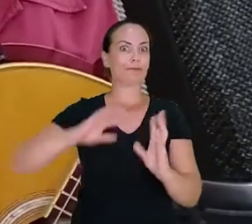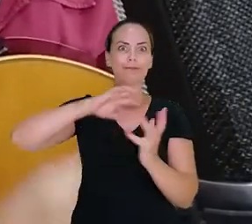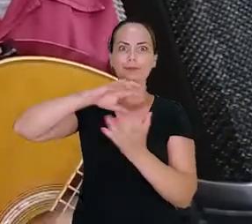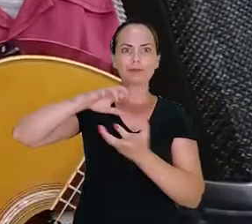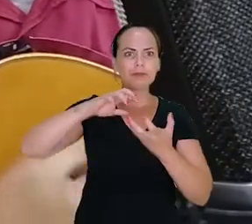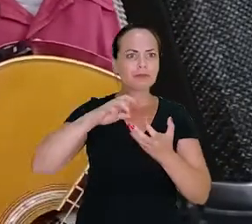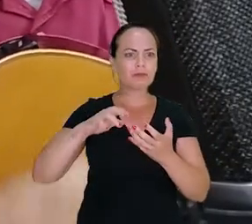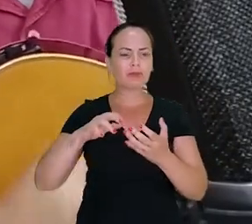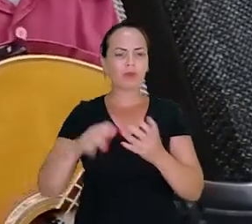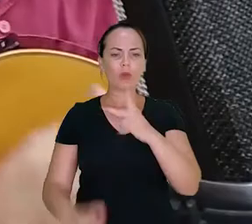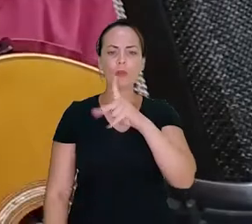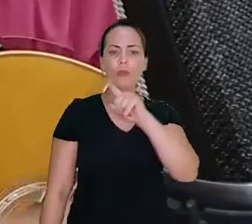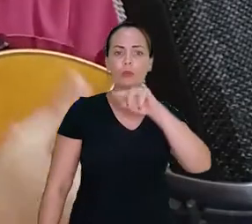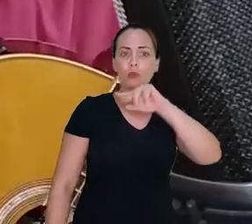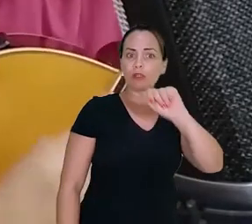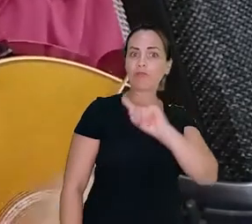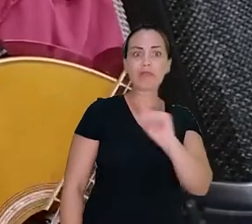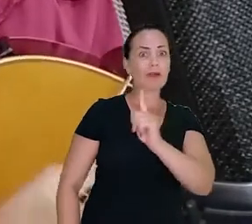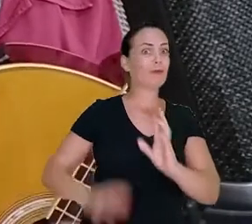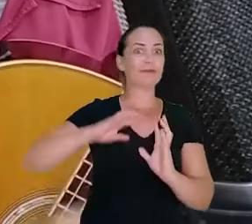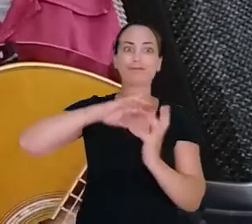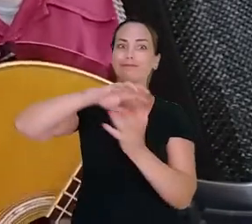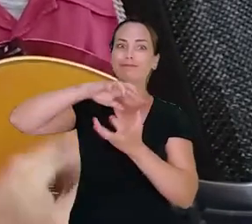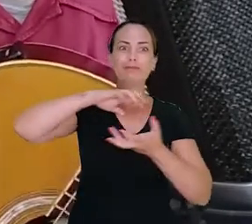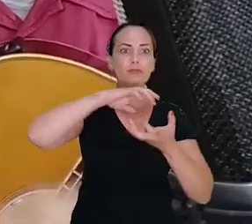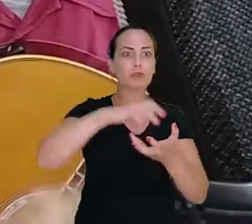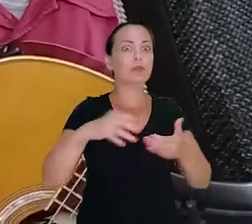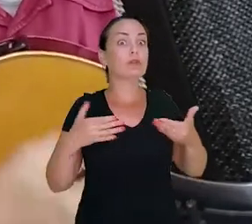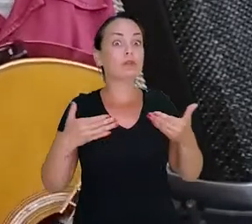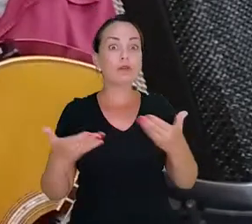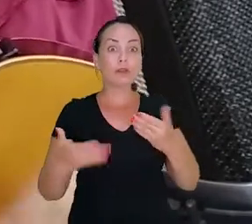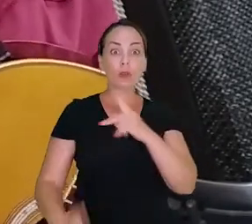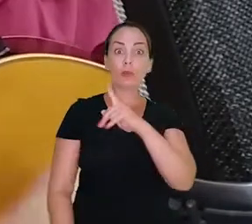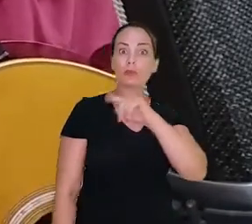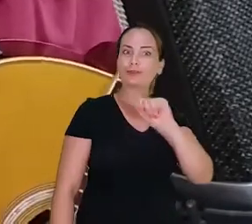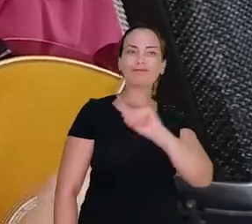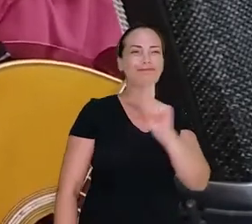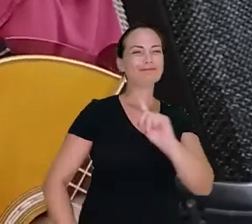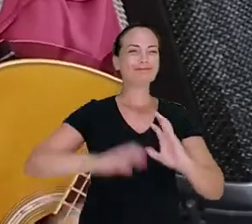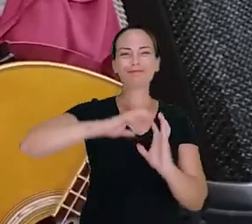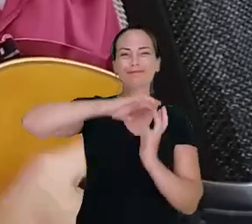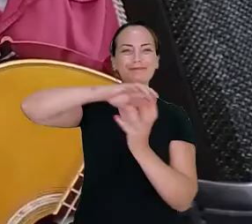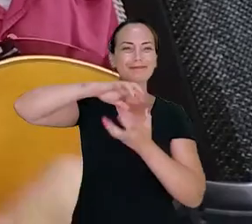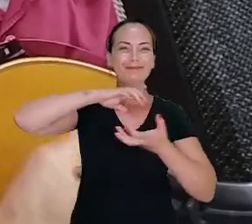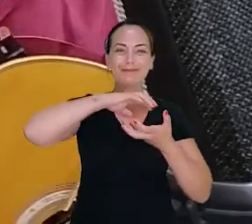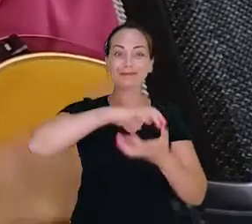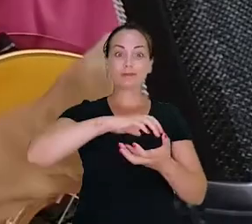não. Mas e o Plutão? É um planeta não. Mas e o Plutão? É um planeta